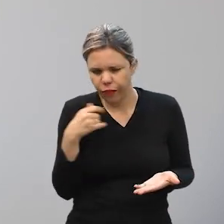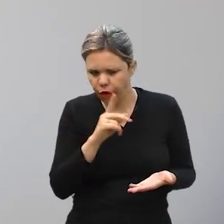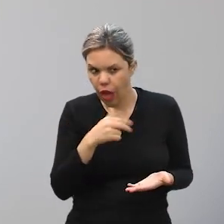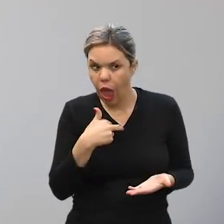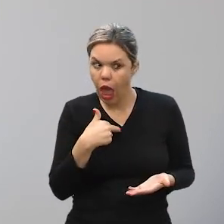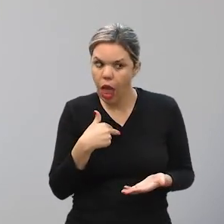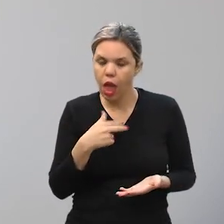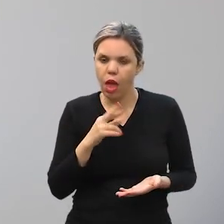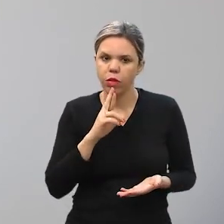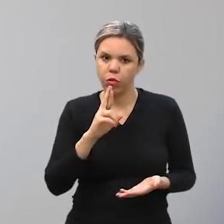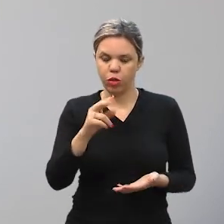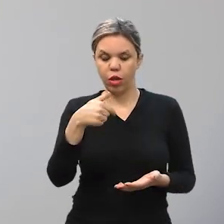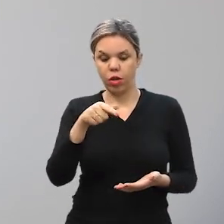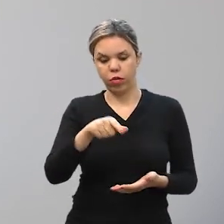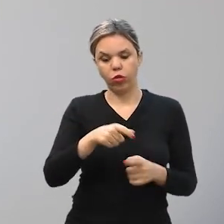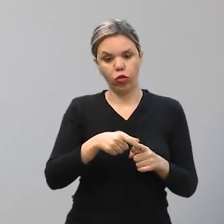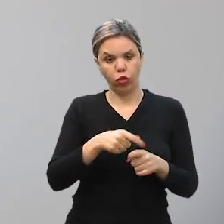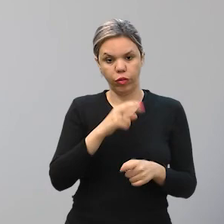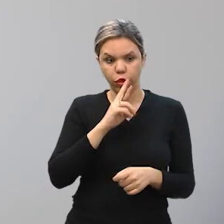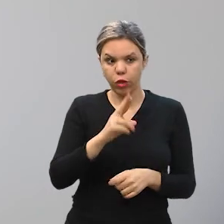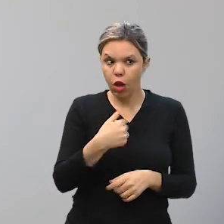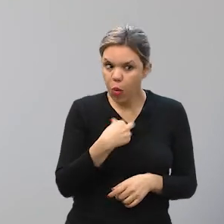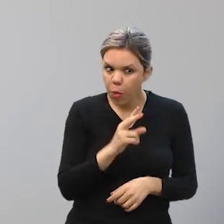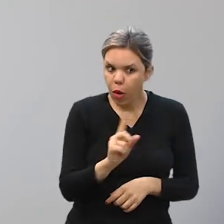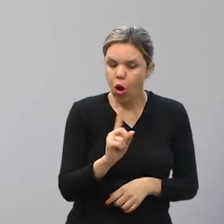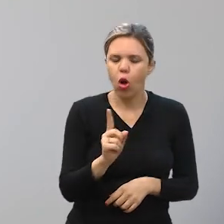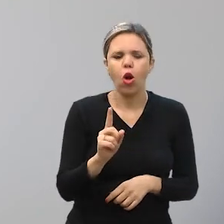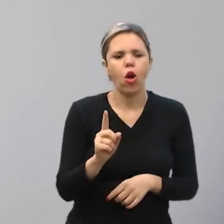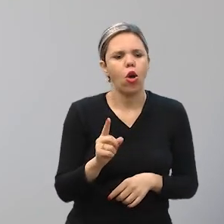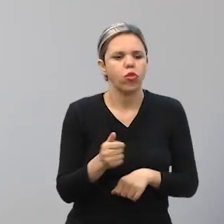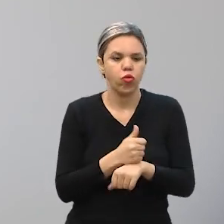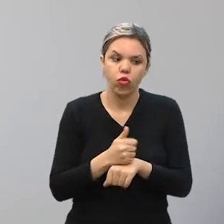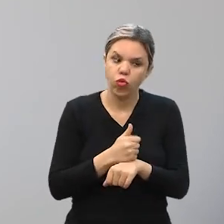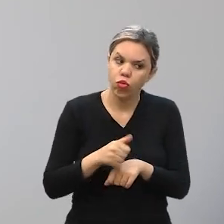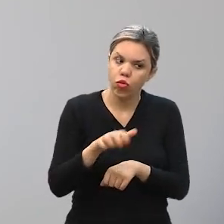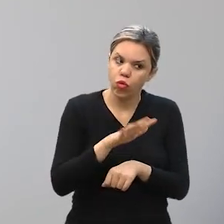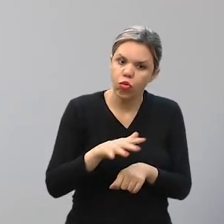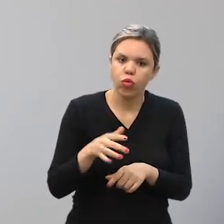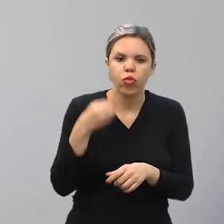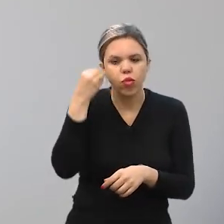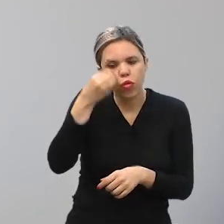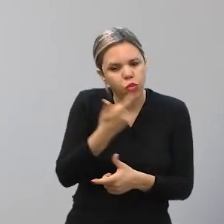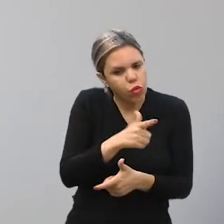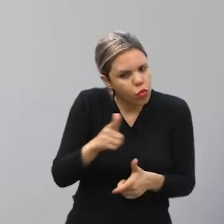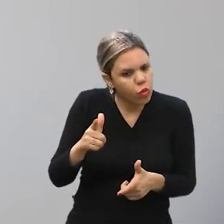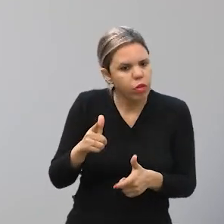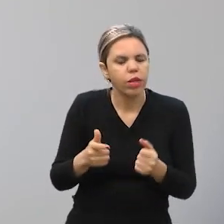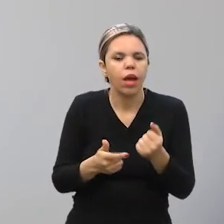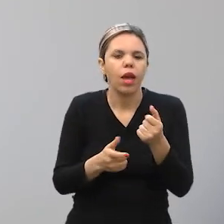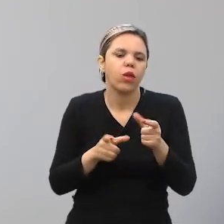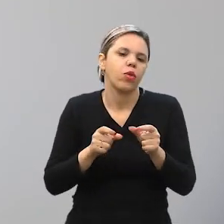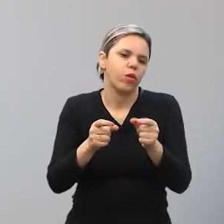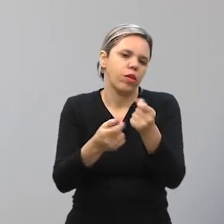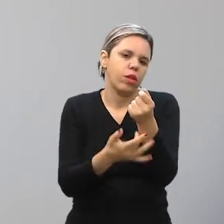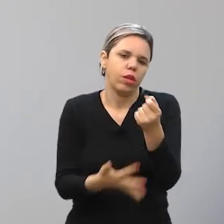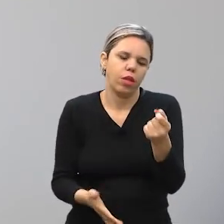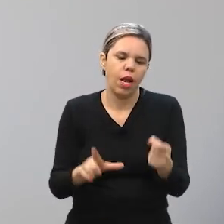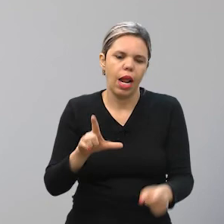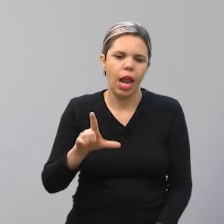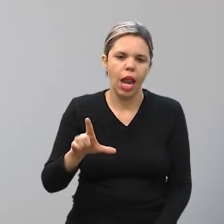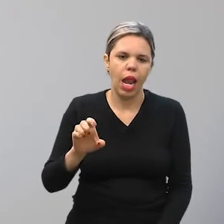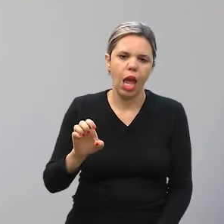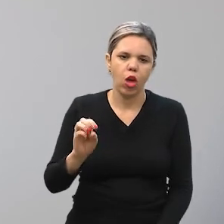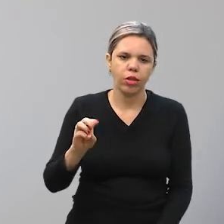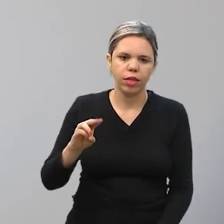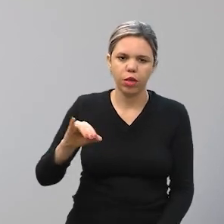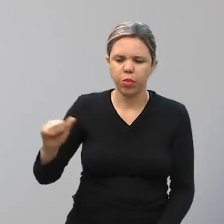não posso, eu não sou especialista nessa área. Eu não entendo de leucemia. Não faz mal,